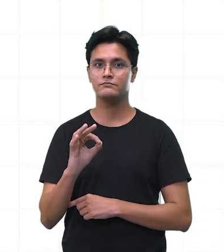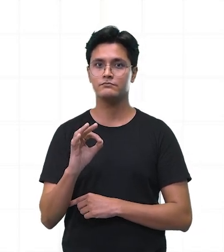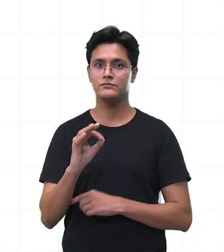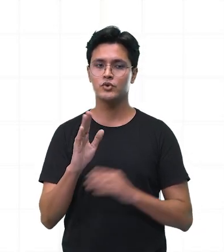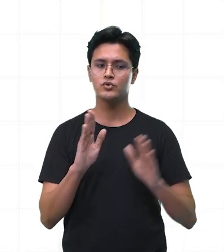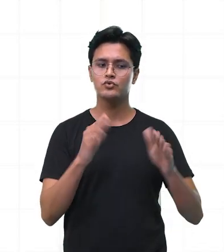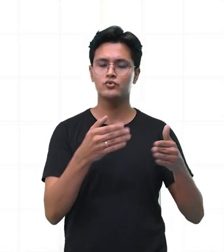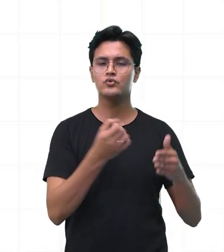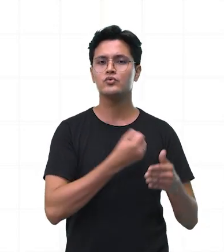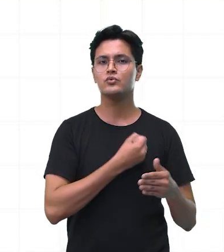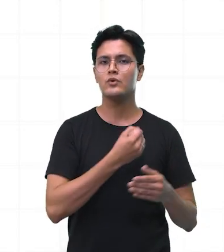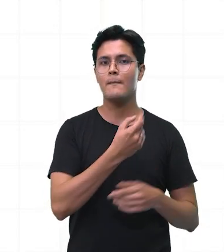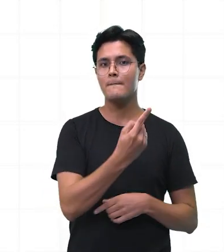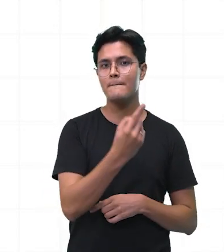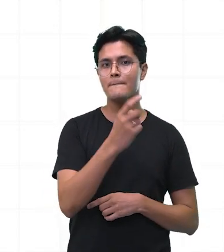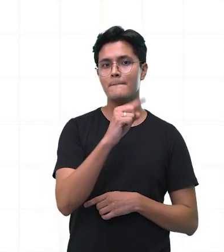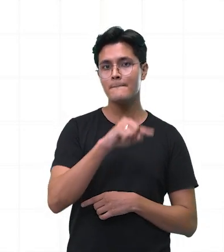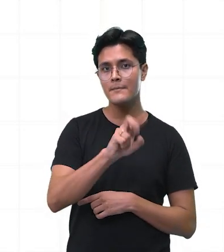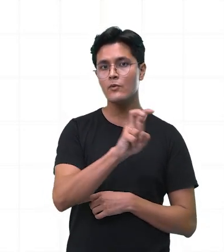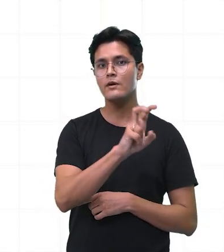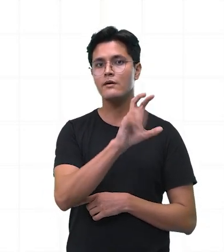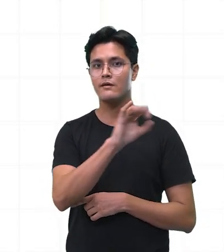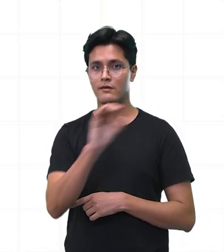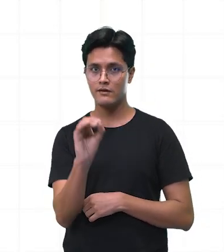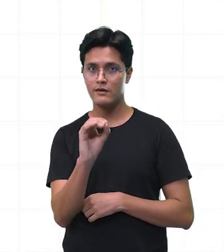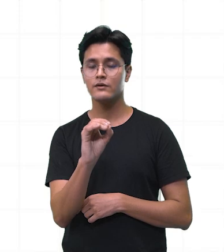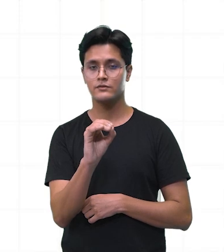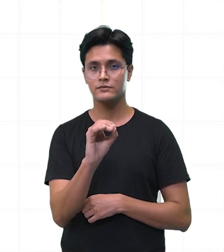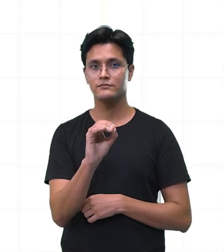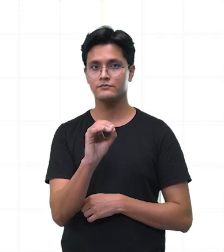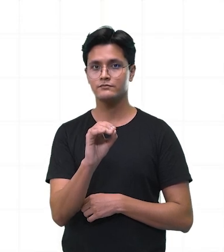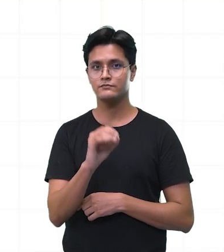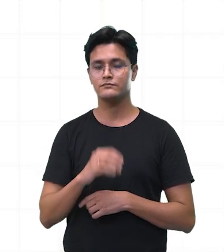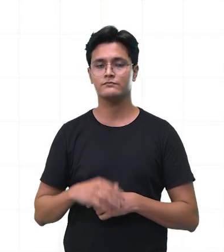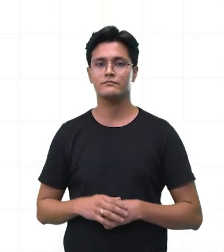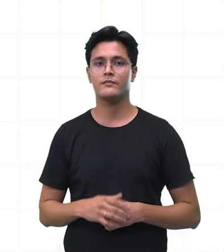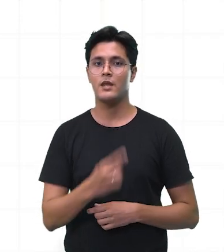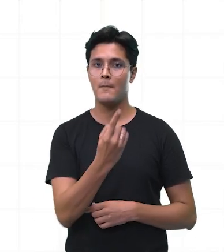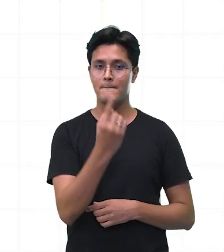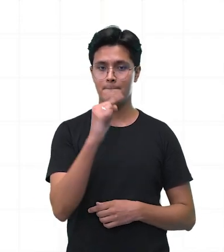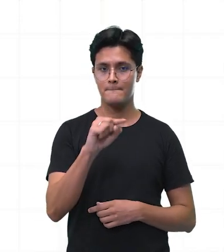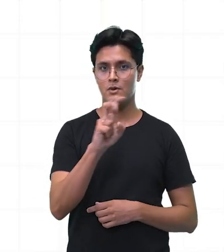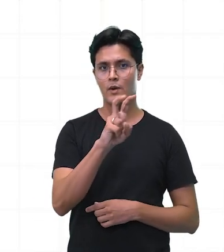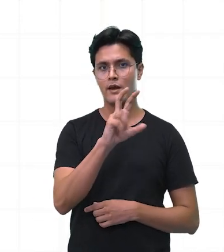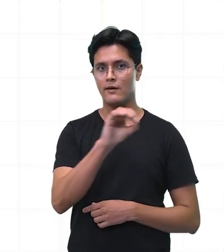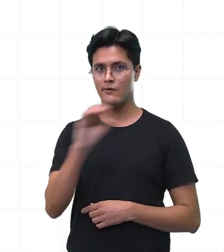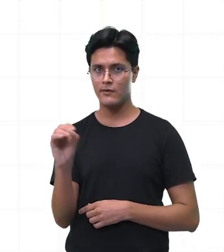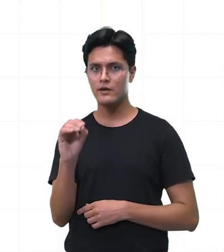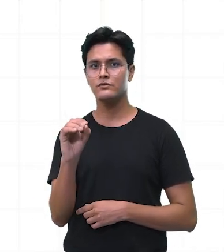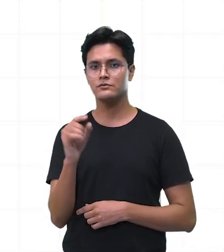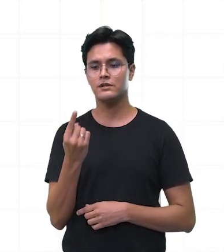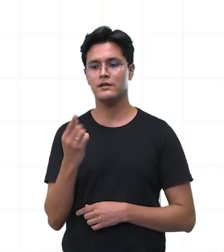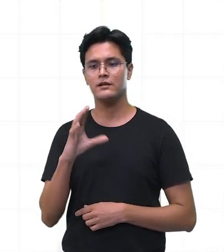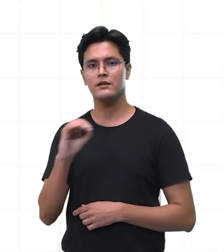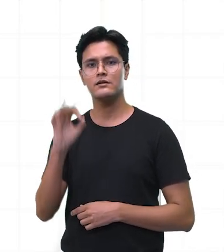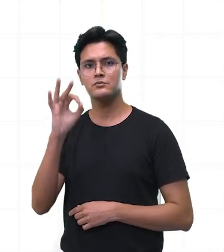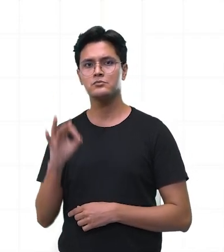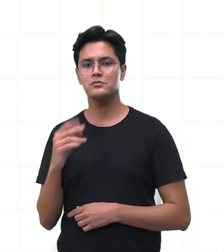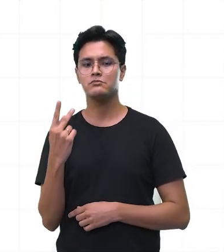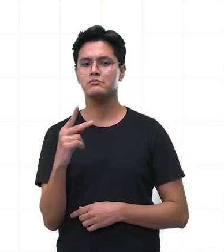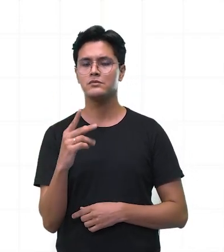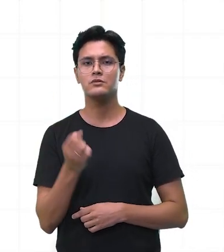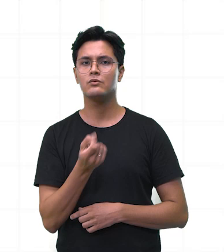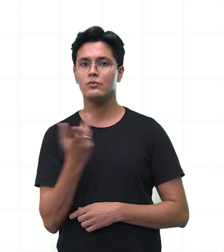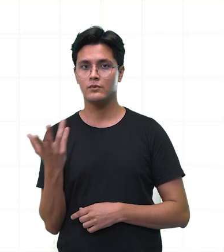de 1.500, que é o total, certo? Quanto que é 10% de 1.500? Ah, professora, acabei de lembrar,